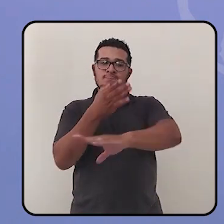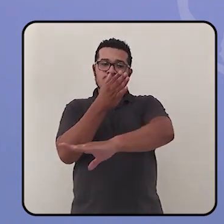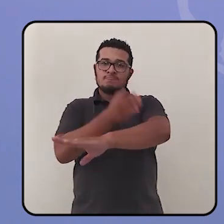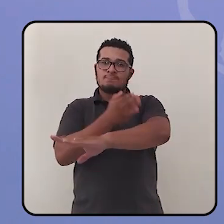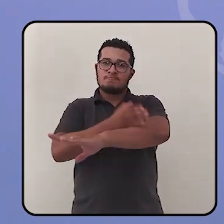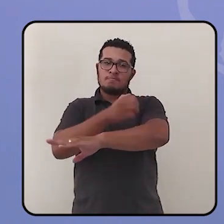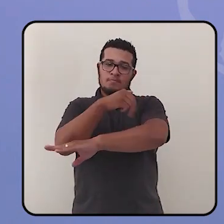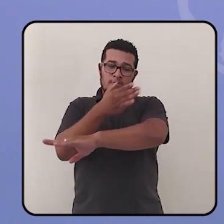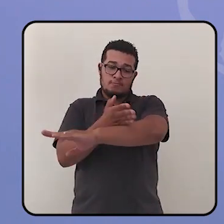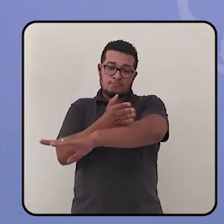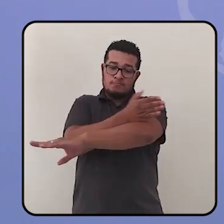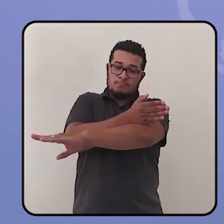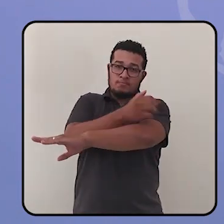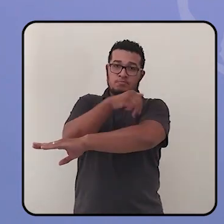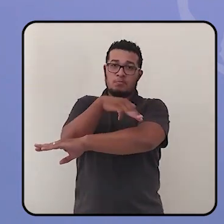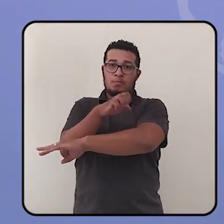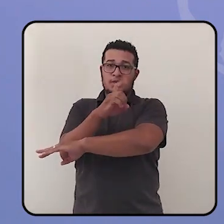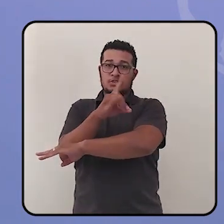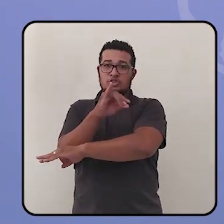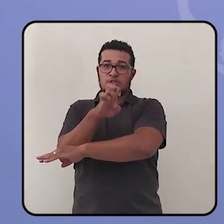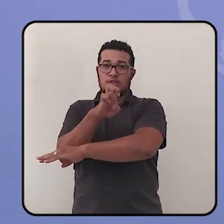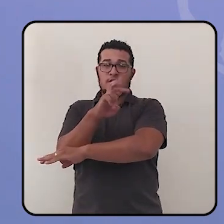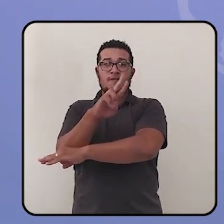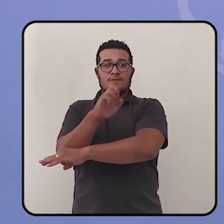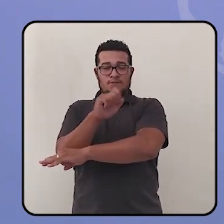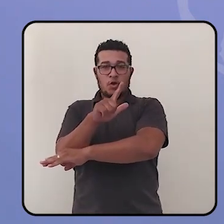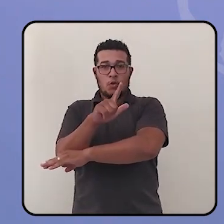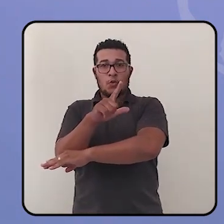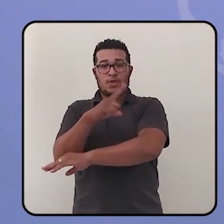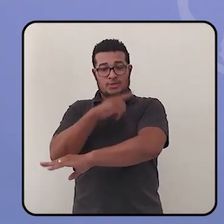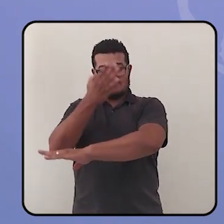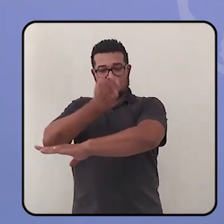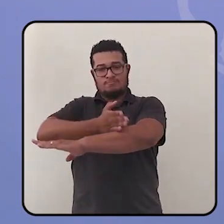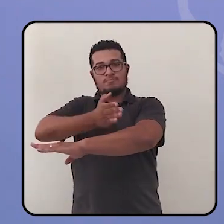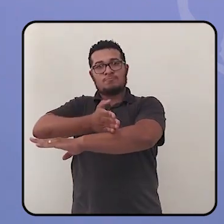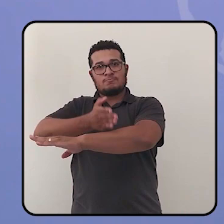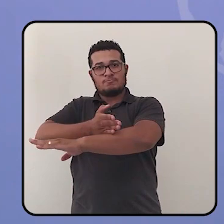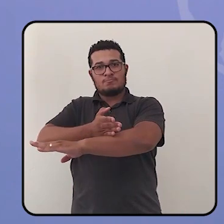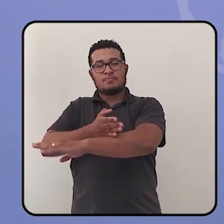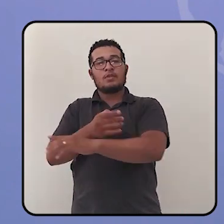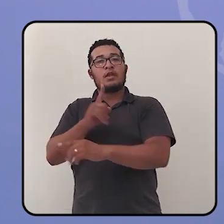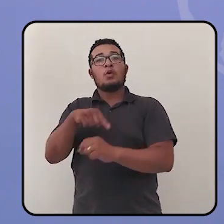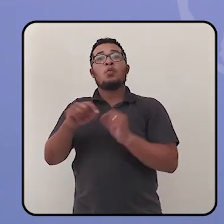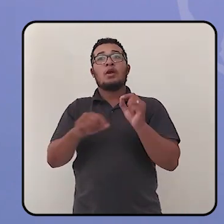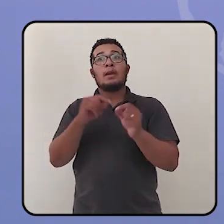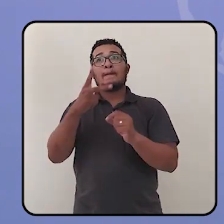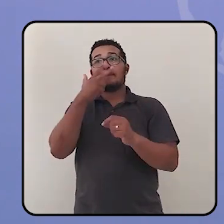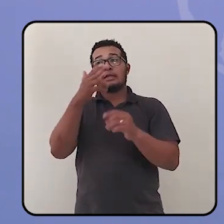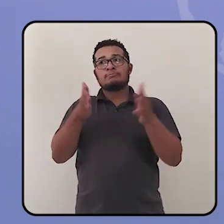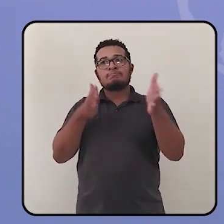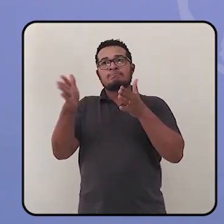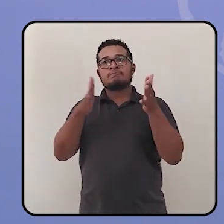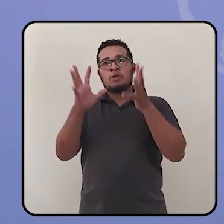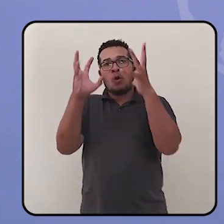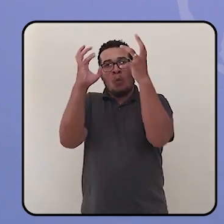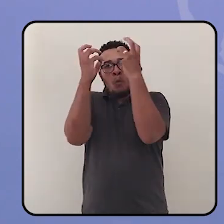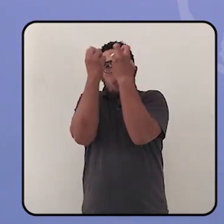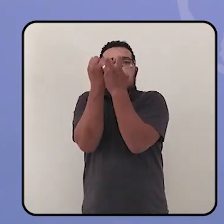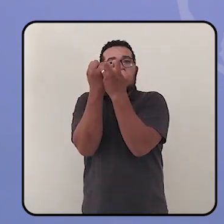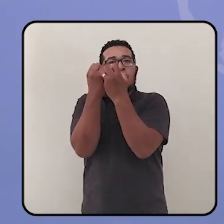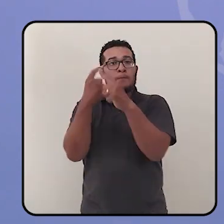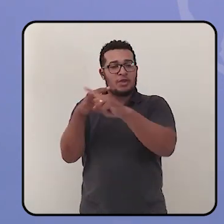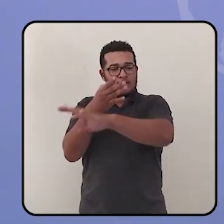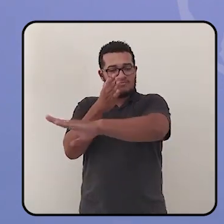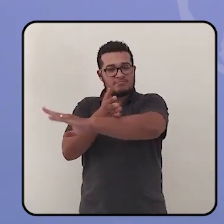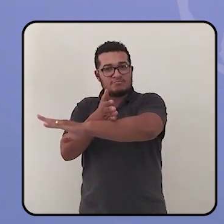para eles as pessoas da época da idade moderna do renascimento era época chamada de idade das trevas porque para o